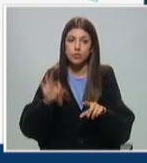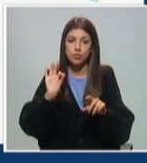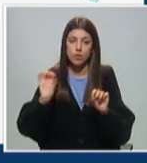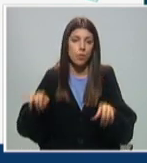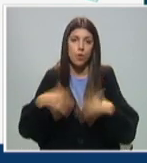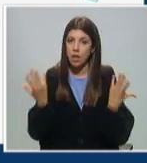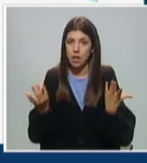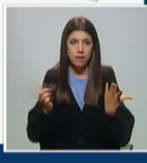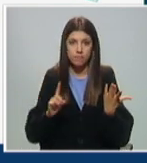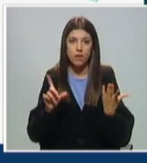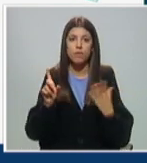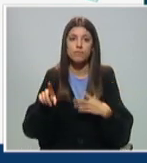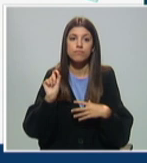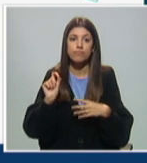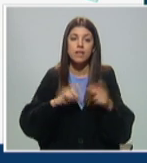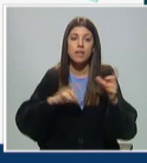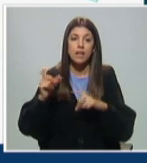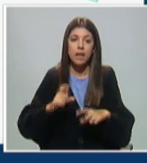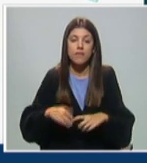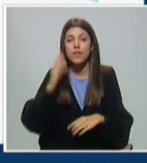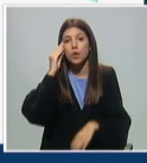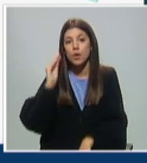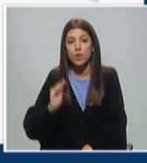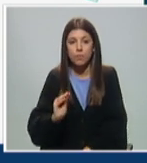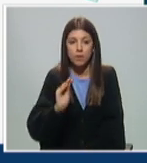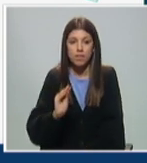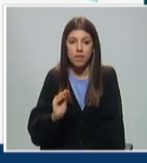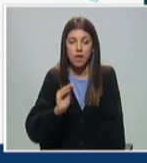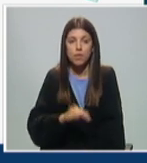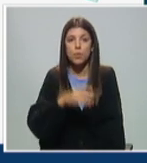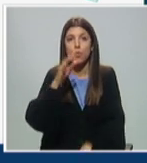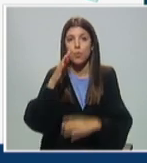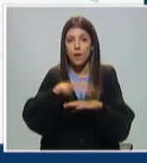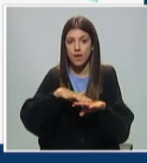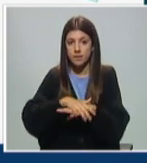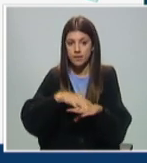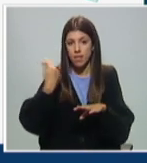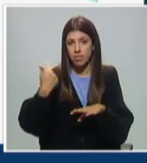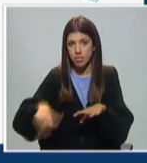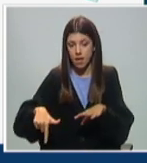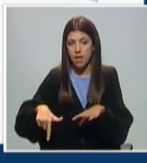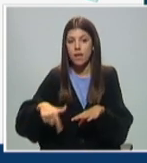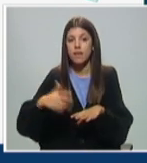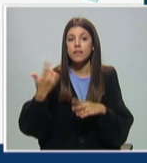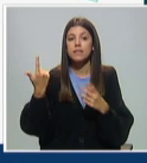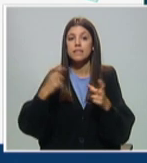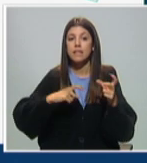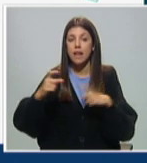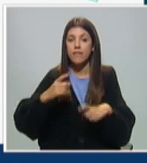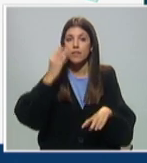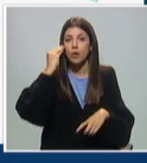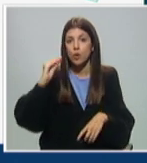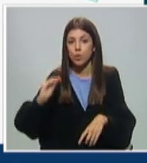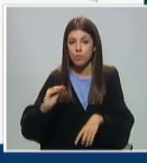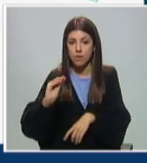a opção Gráficos recomendados. O próprio Excel vai indicar qual é o gráfico mais